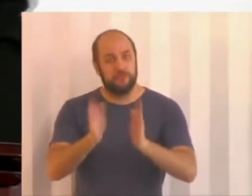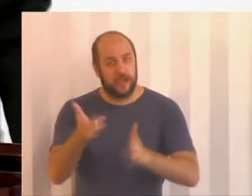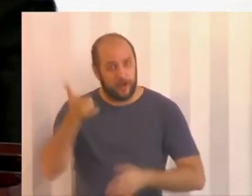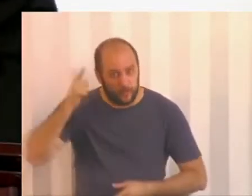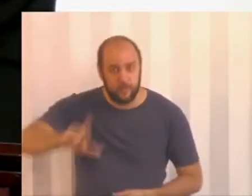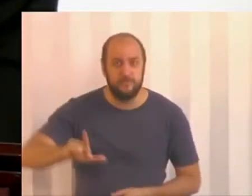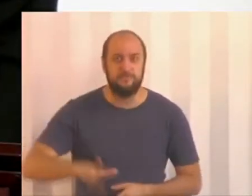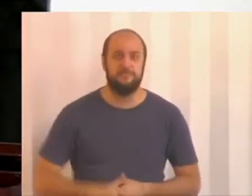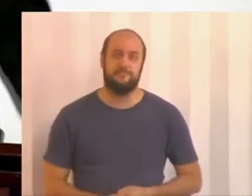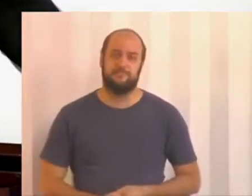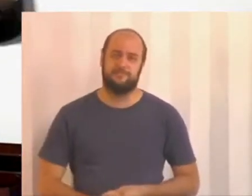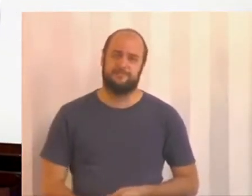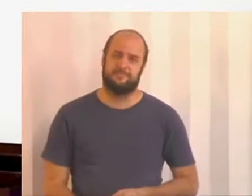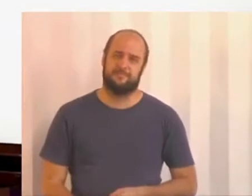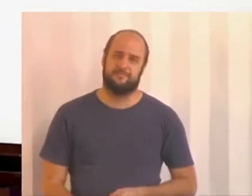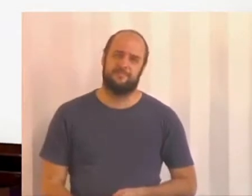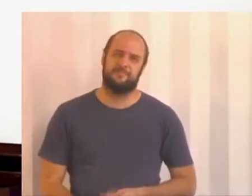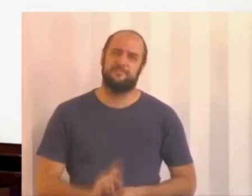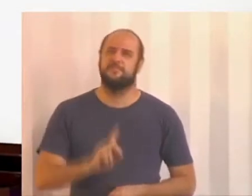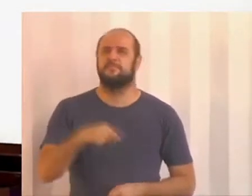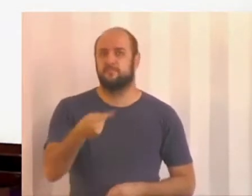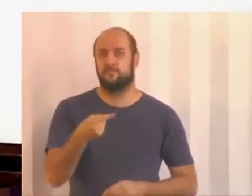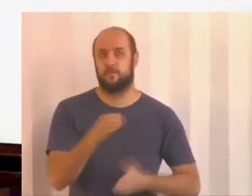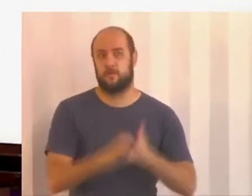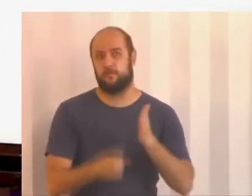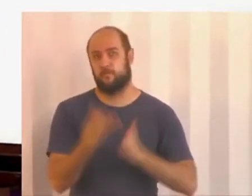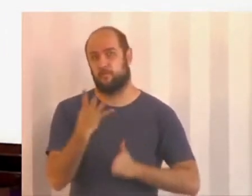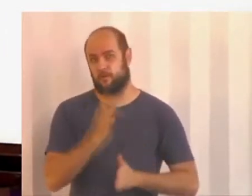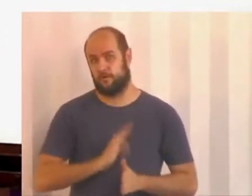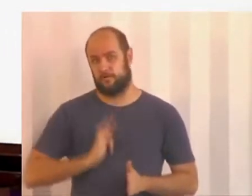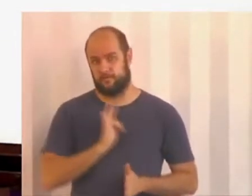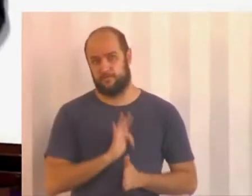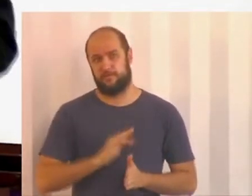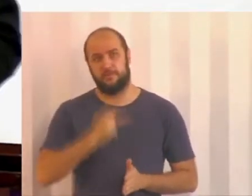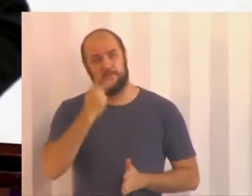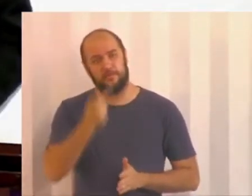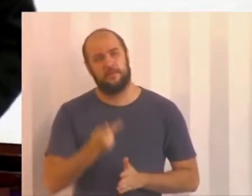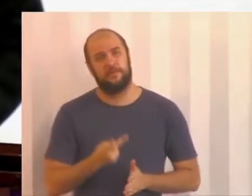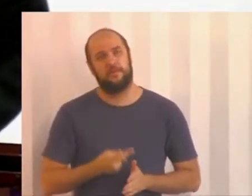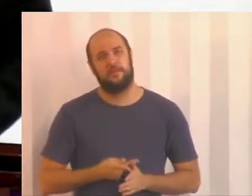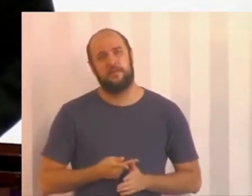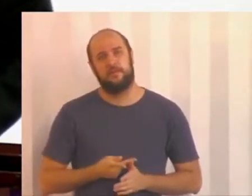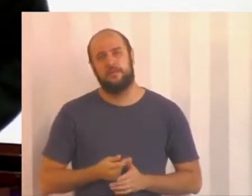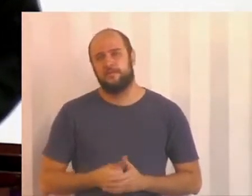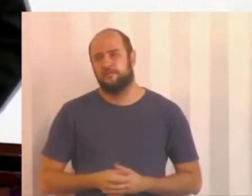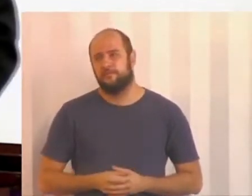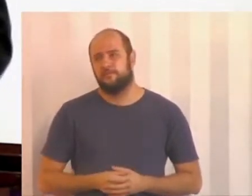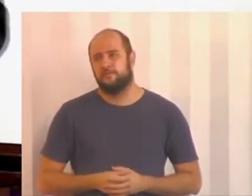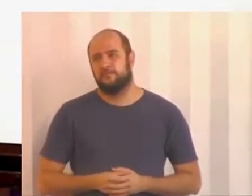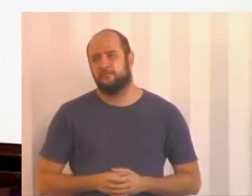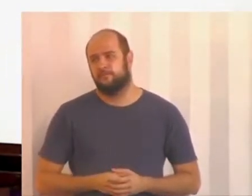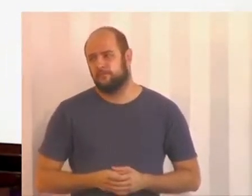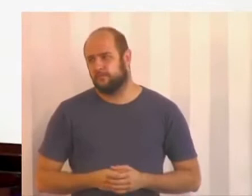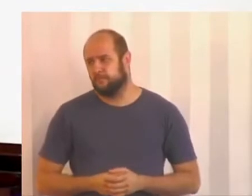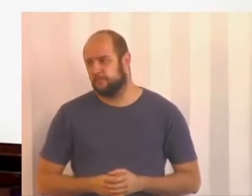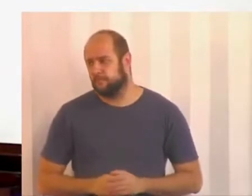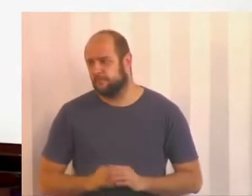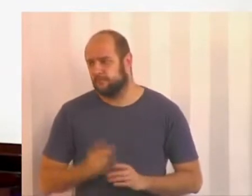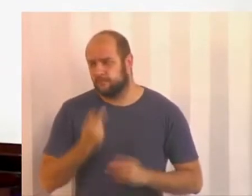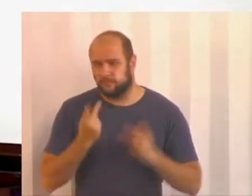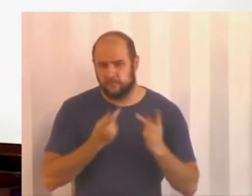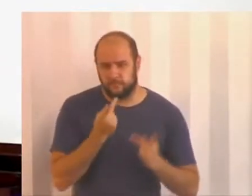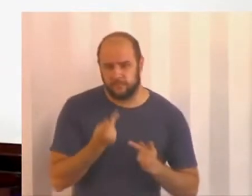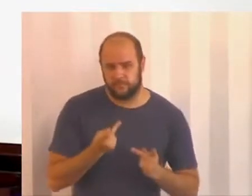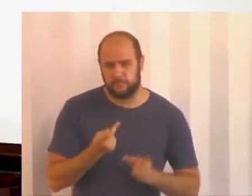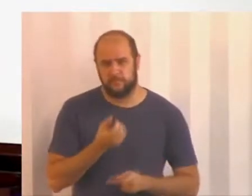alcançamos. E depois, no capítulo 4, versículo 8, ele vai falar o que deve ocupar o nosso pensamento. Finalmente, irmãos, tudo que é puro, tudo que é verdadeiro,